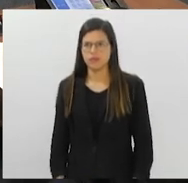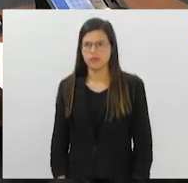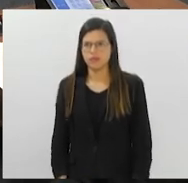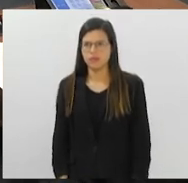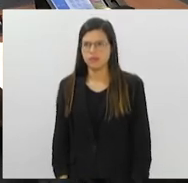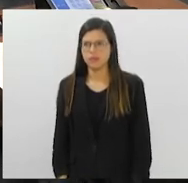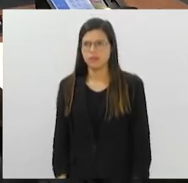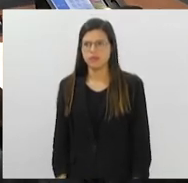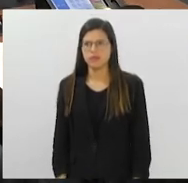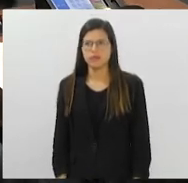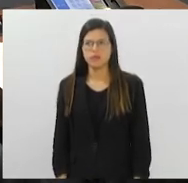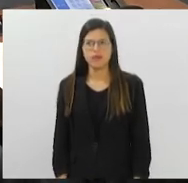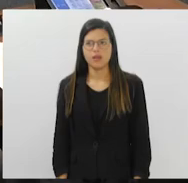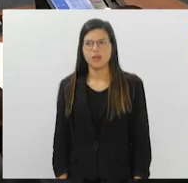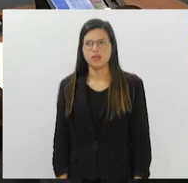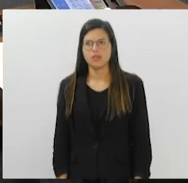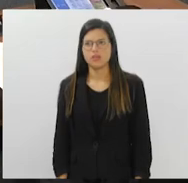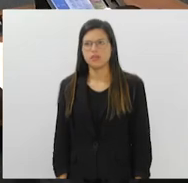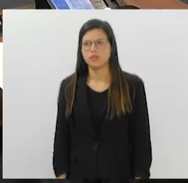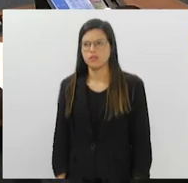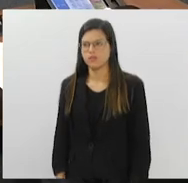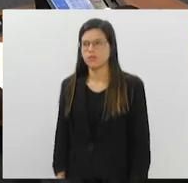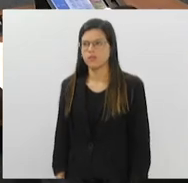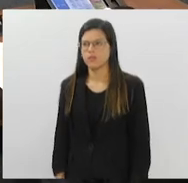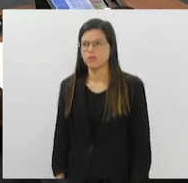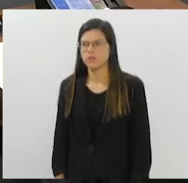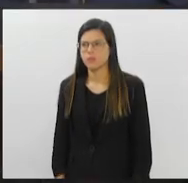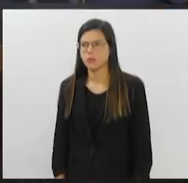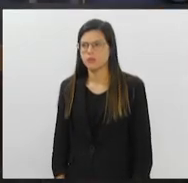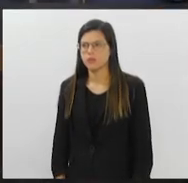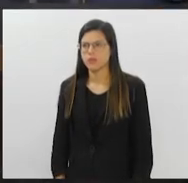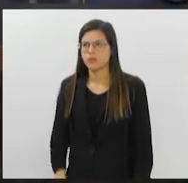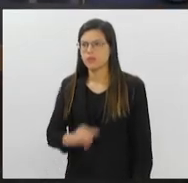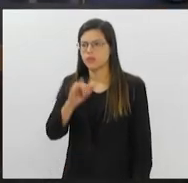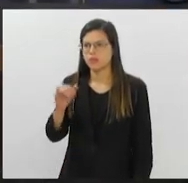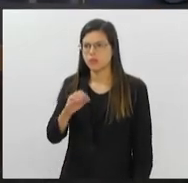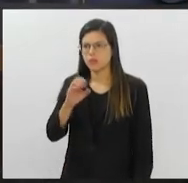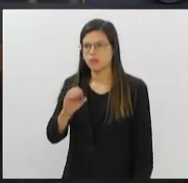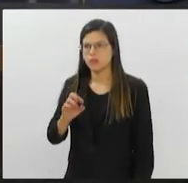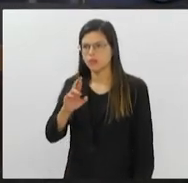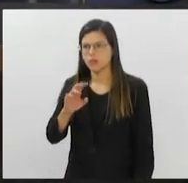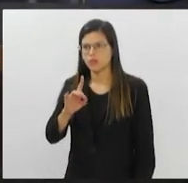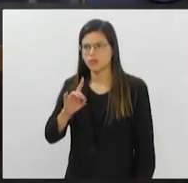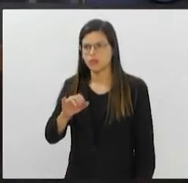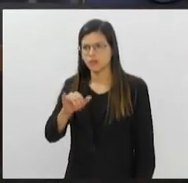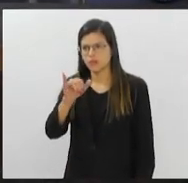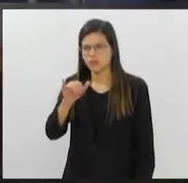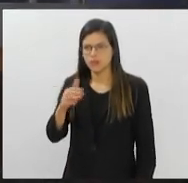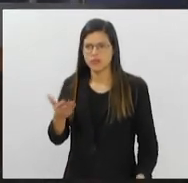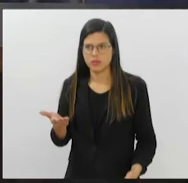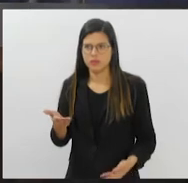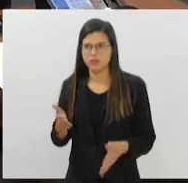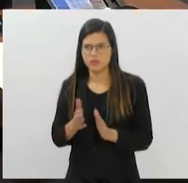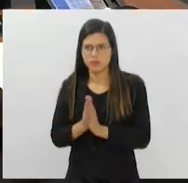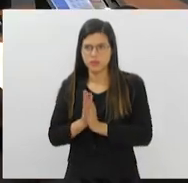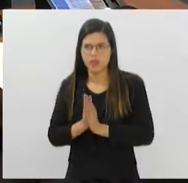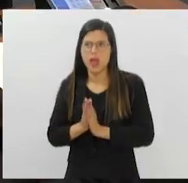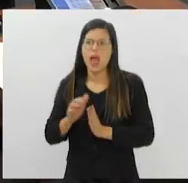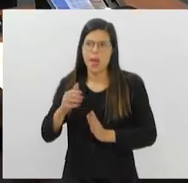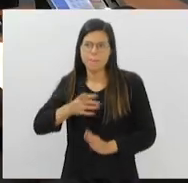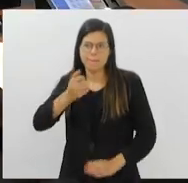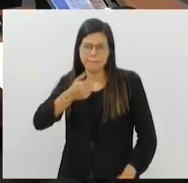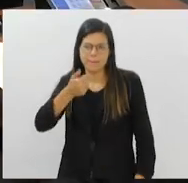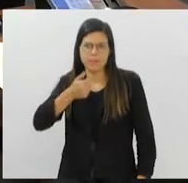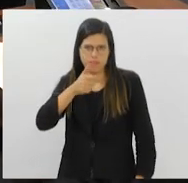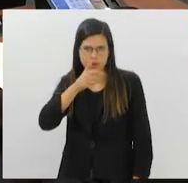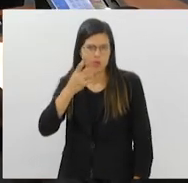ganhando mais. Eu, Spaulo. Spaulo, depois de dois anos. Jordi, por favor. No Spaulo, é ele primeiro? Antiguidade é, pois, é, gostei